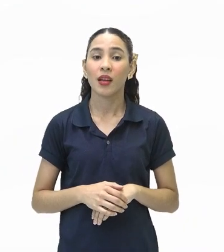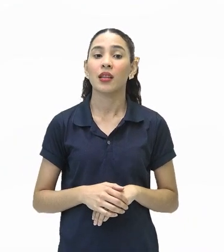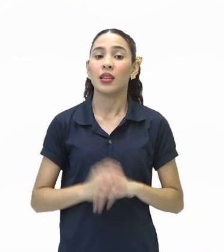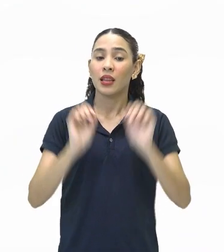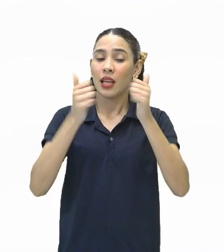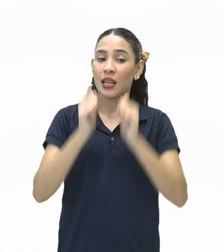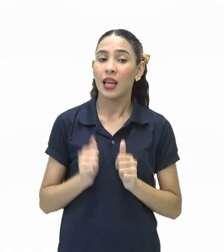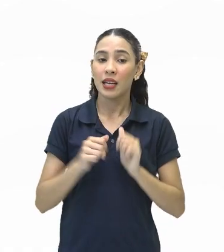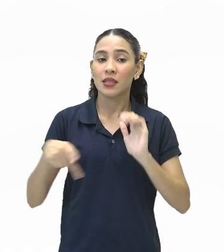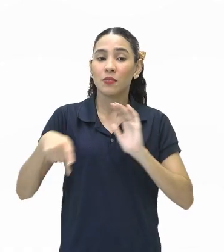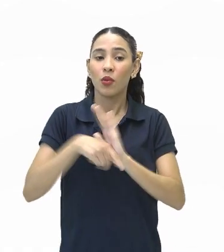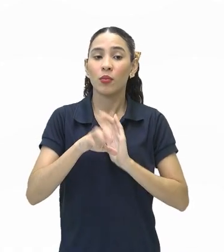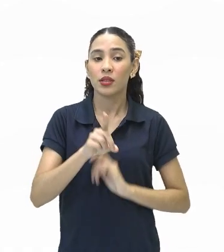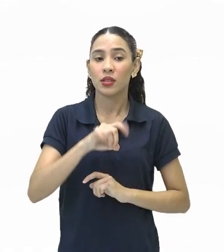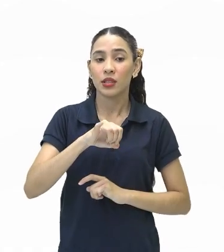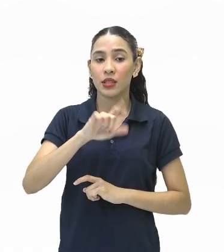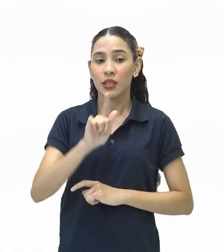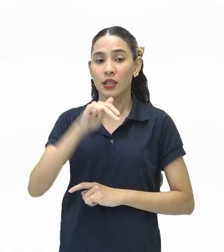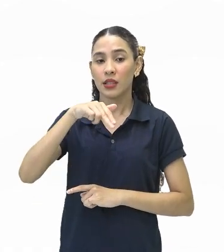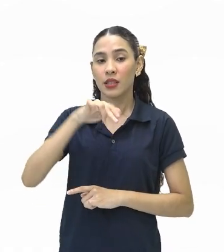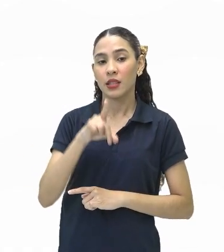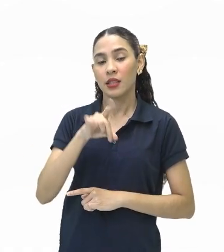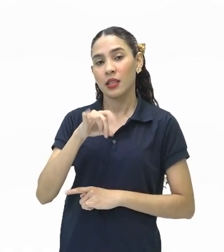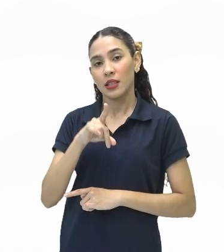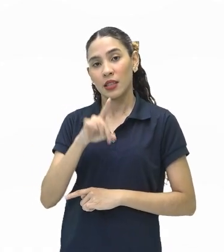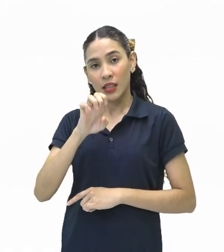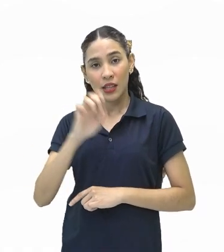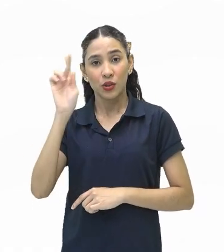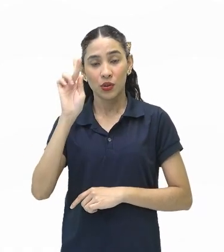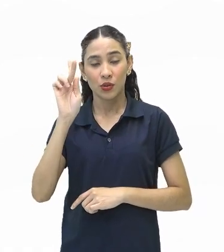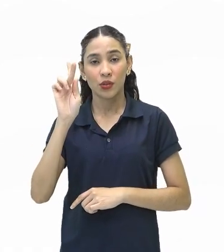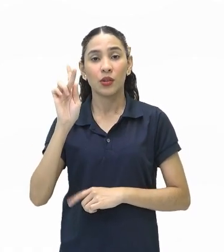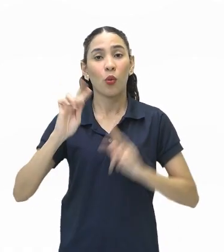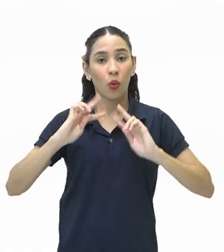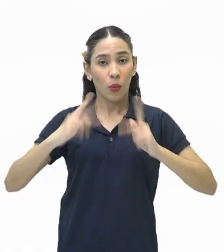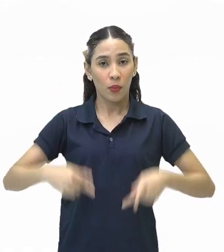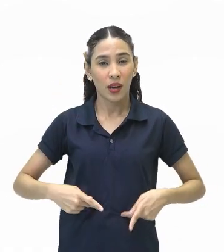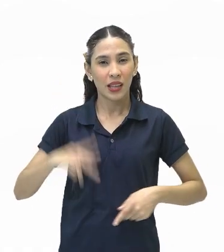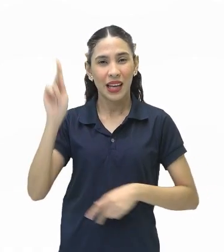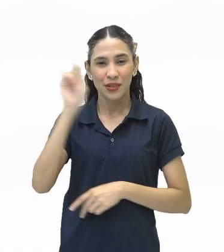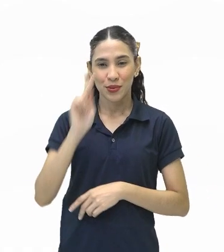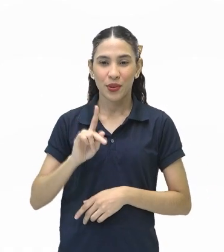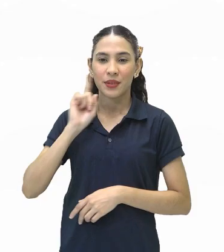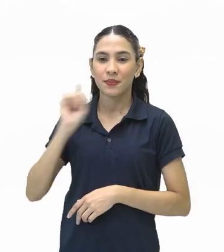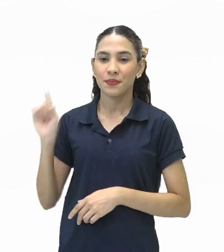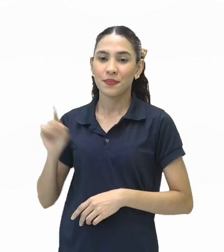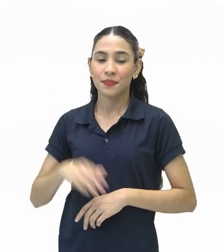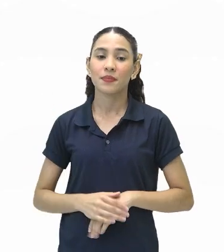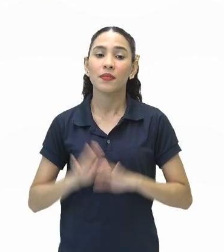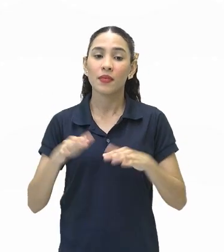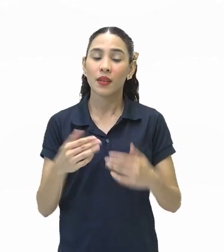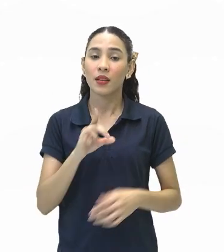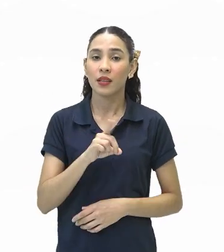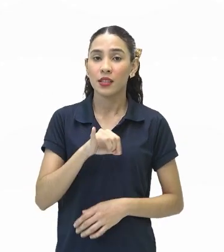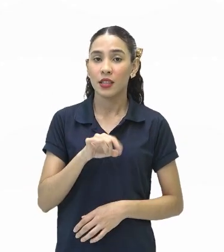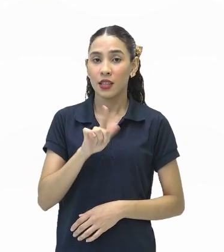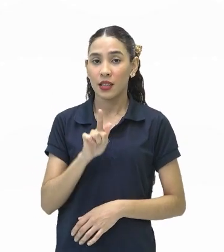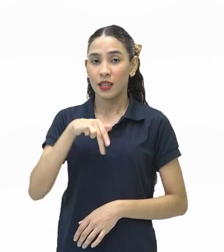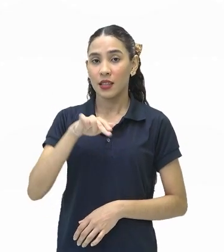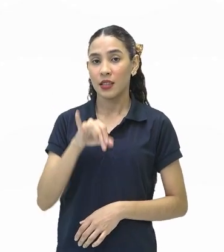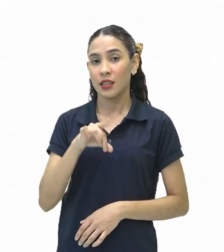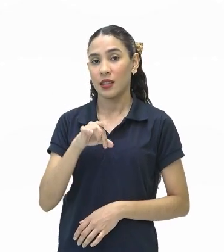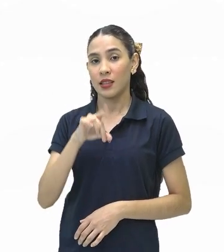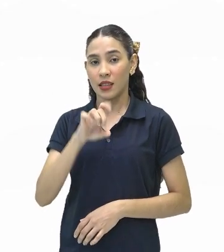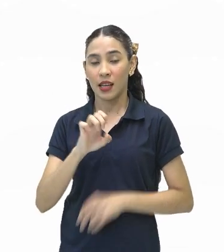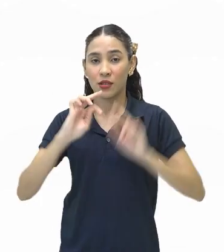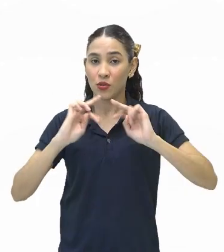construção da dignidade humana. Um pouquinho de história aqui para vocês. Olha só. A dignidade humana,